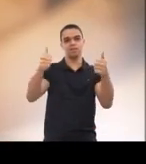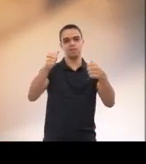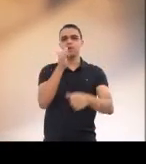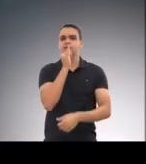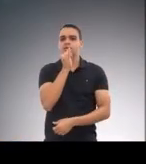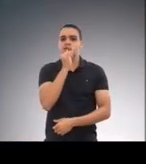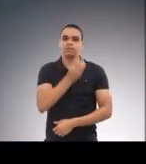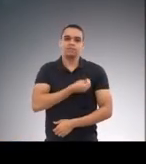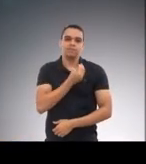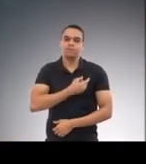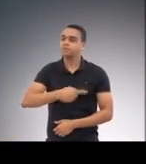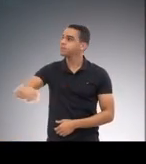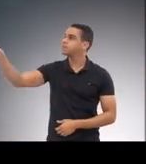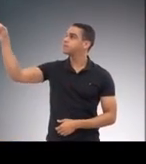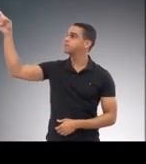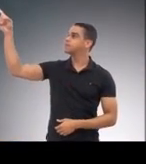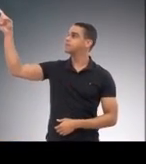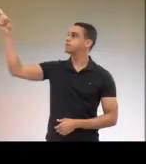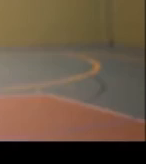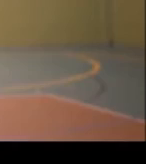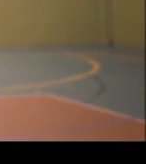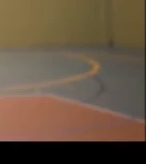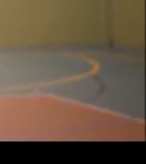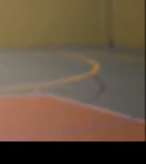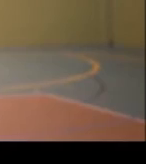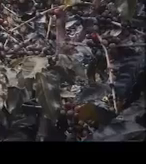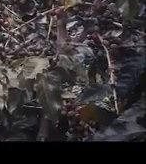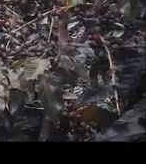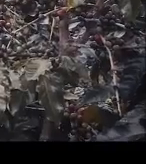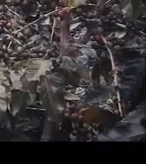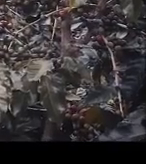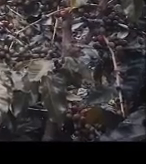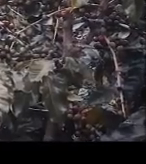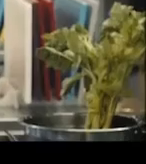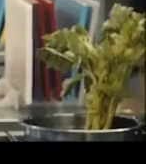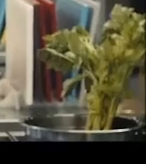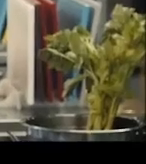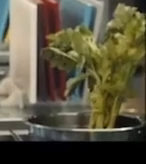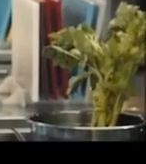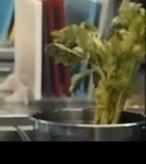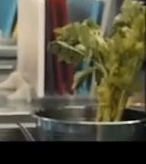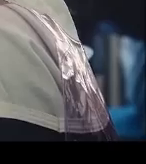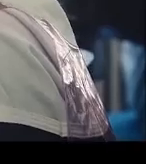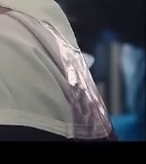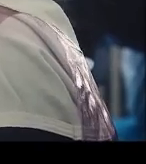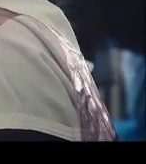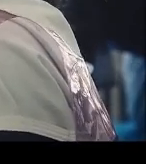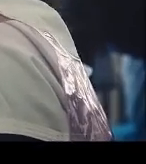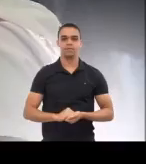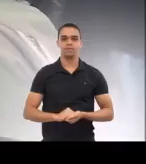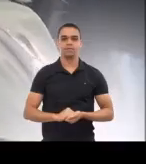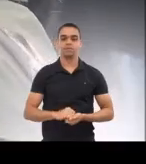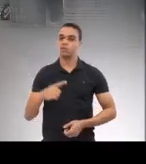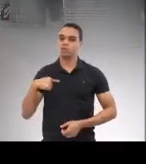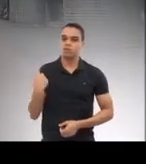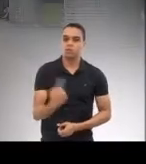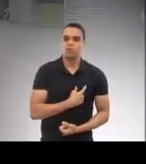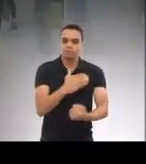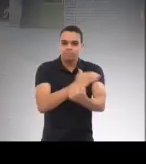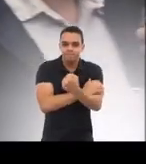desenhadas, transformadas. Histórias como a do Tério, da Jennifer, da Júlia.